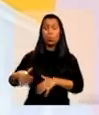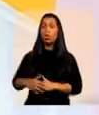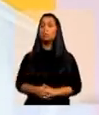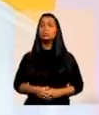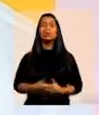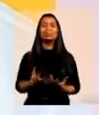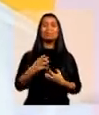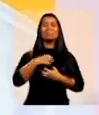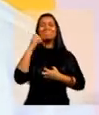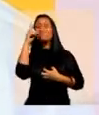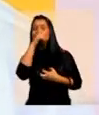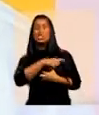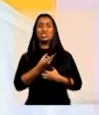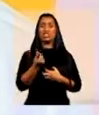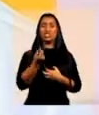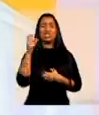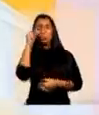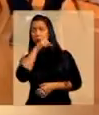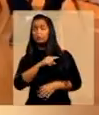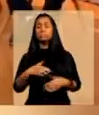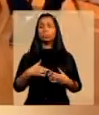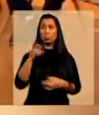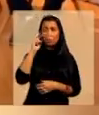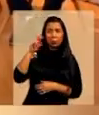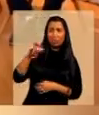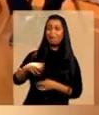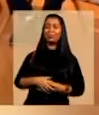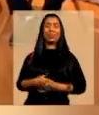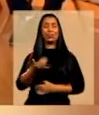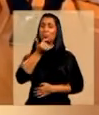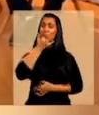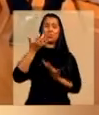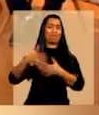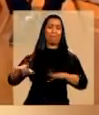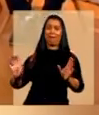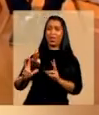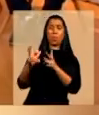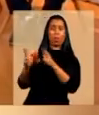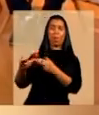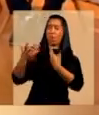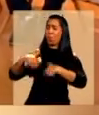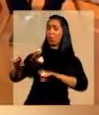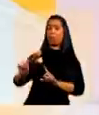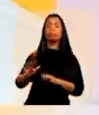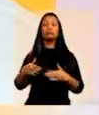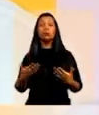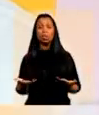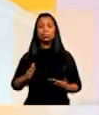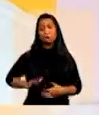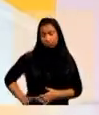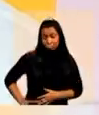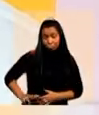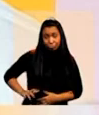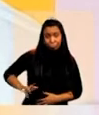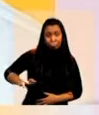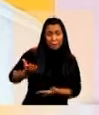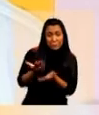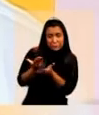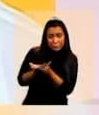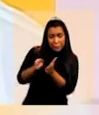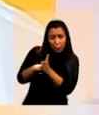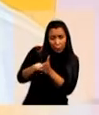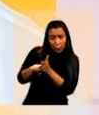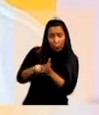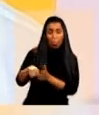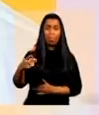e foi sempre uma situação bem difícil financeira. Certo. E eu olhava e cara, não é isso que eu quero para mim. Perfeito. Então, desde novo, eu